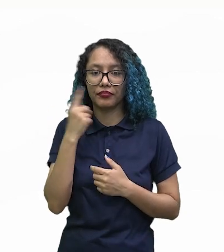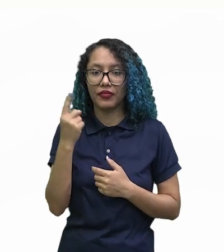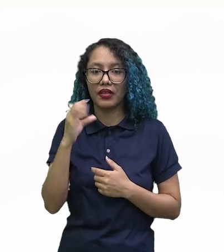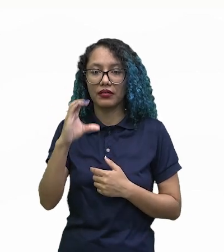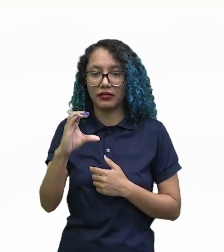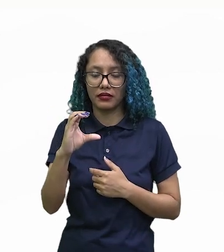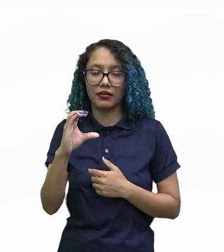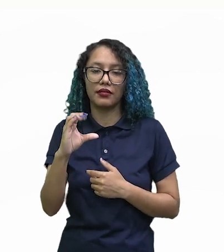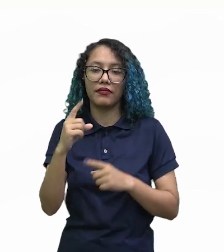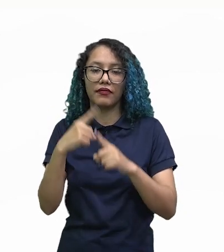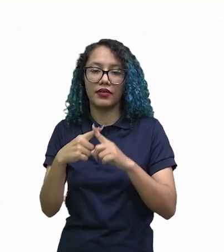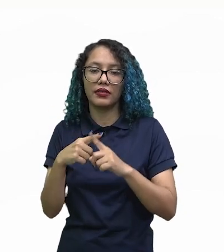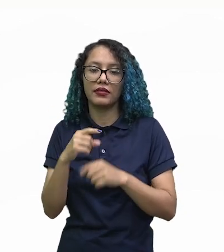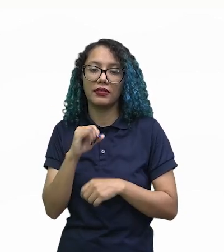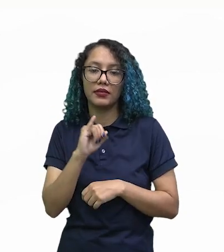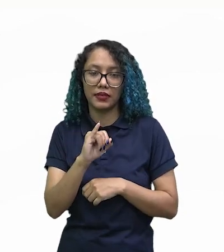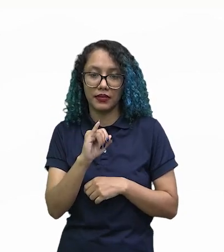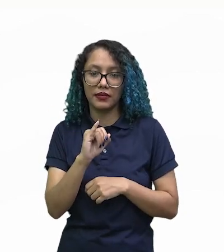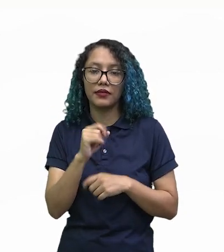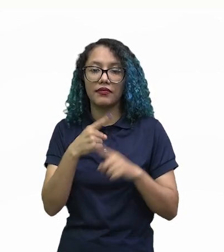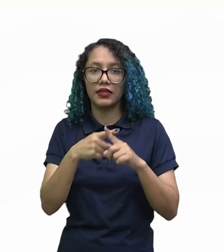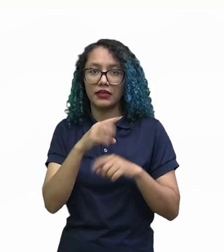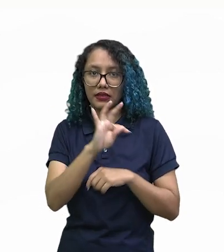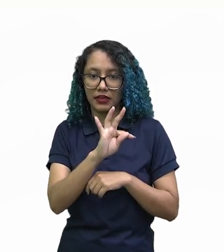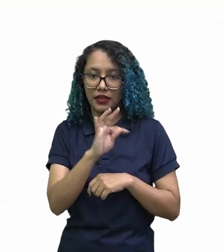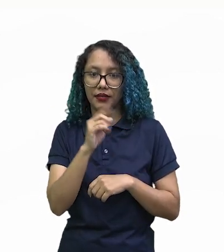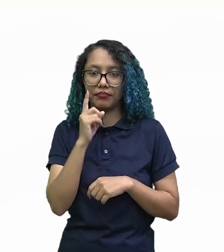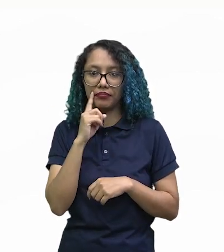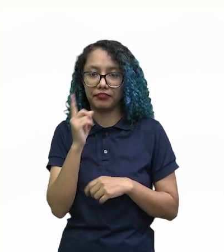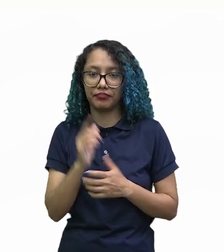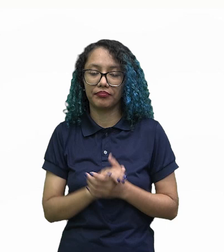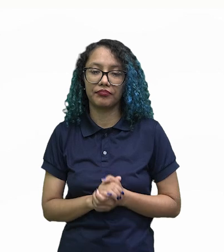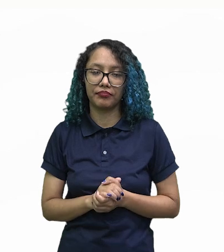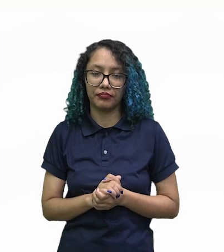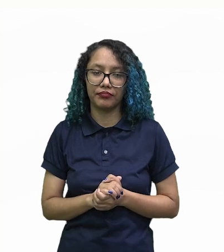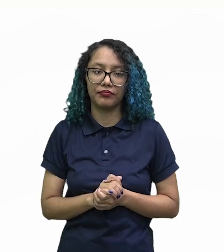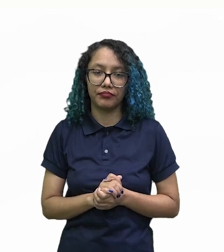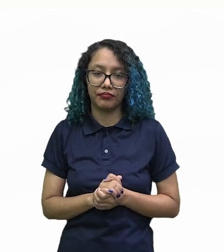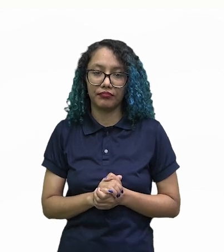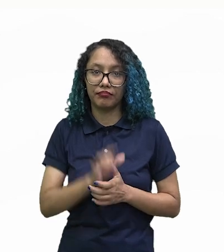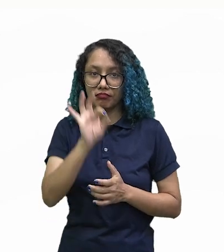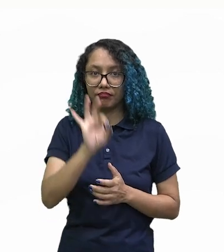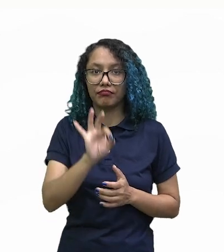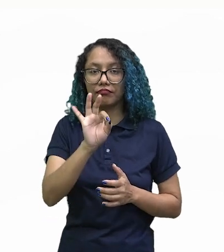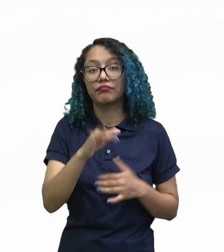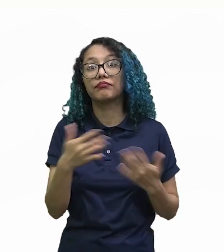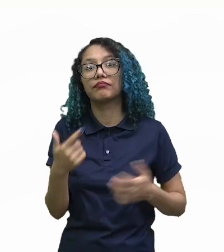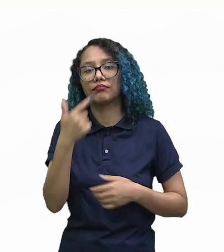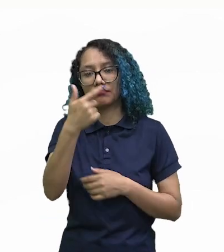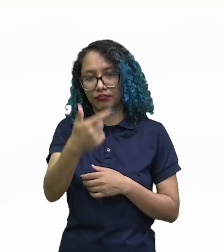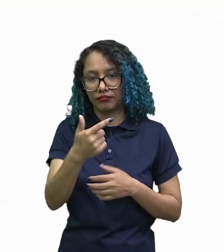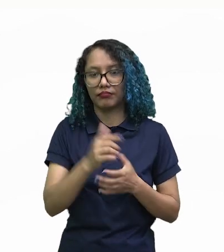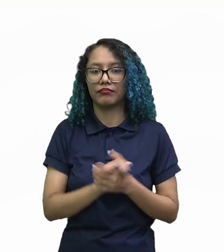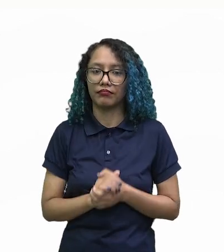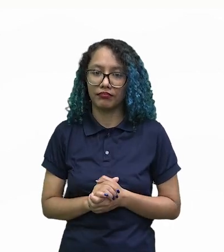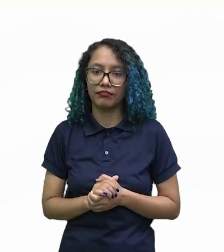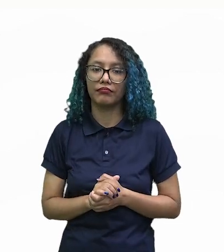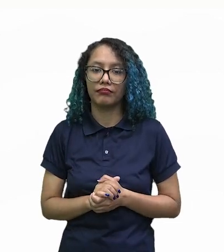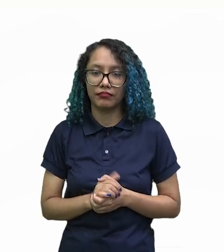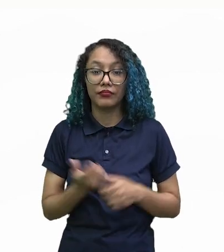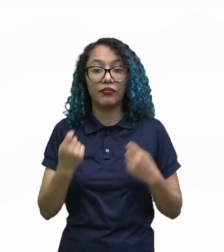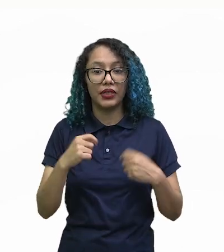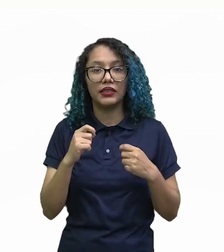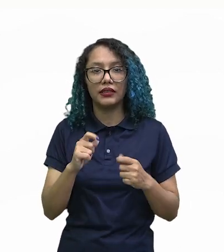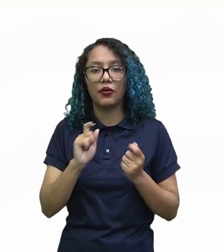R$ 500, vezes a taxa. Aqui nós já vimos que é 2% ao mês, lembrando aos senhores que para cá tem que vir em